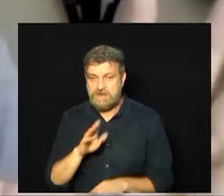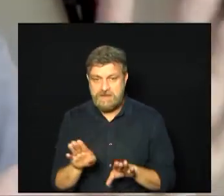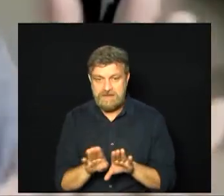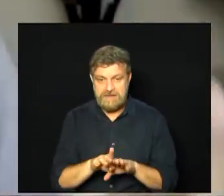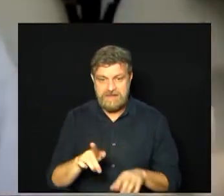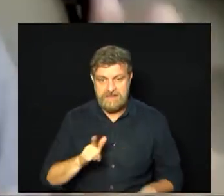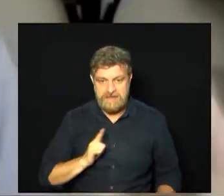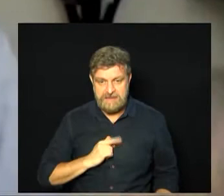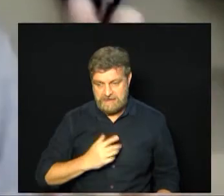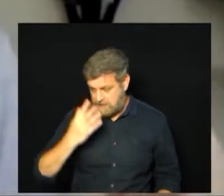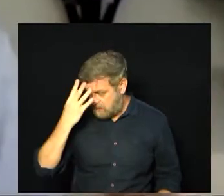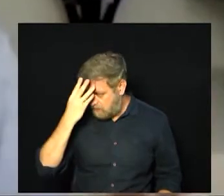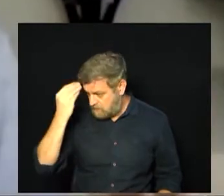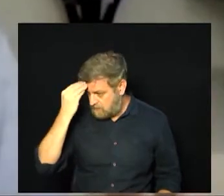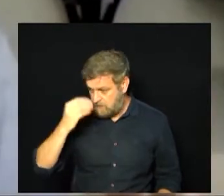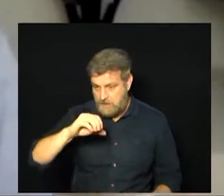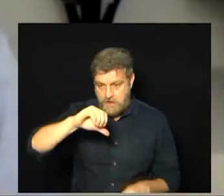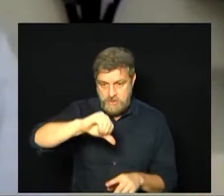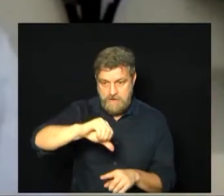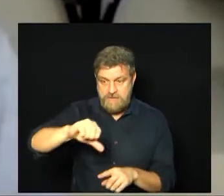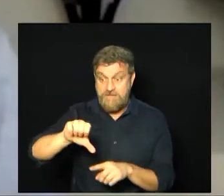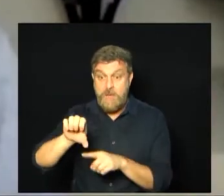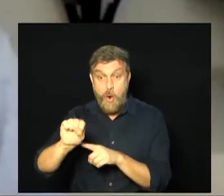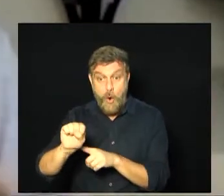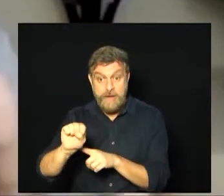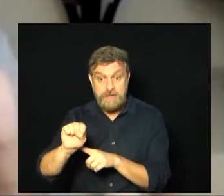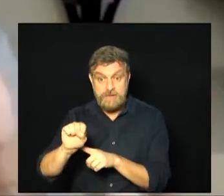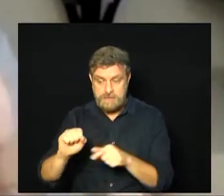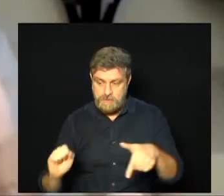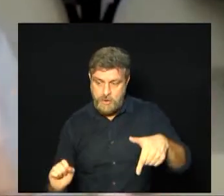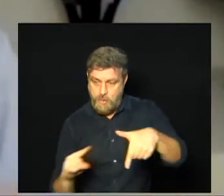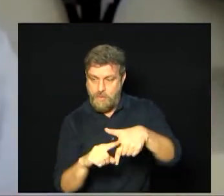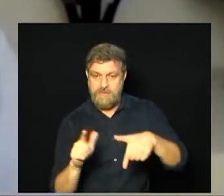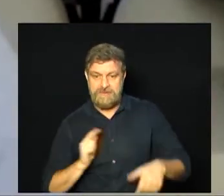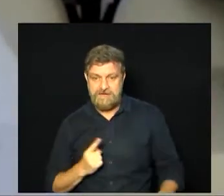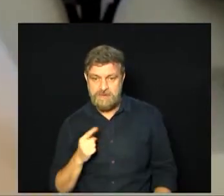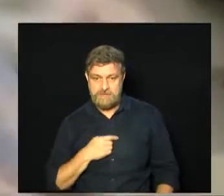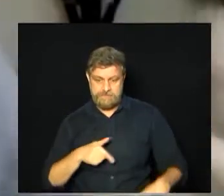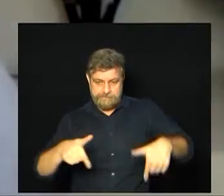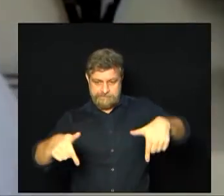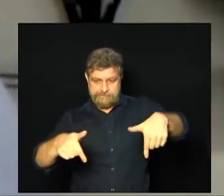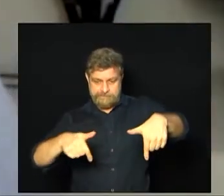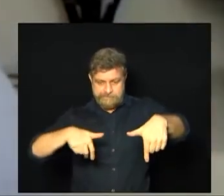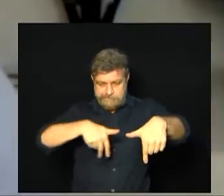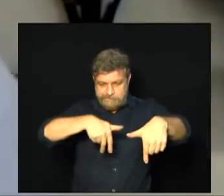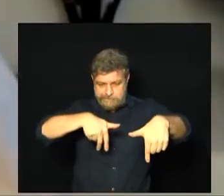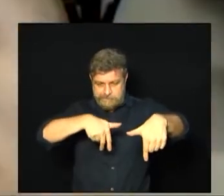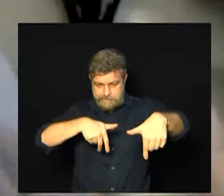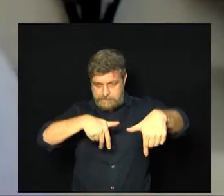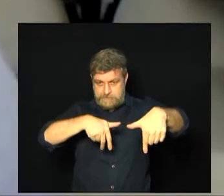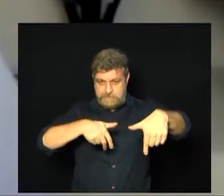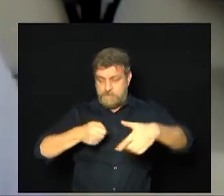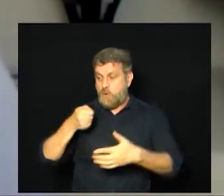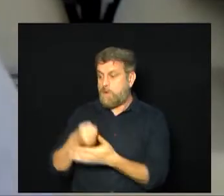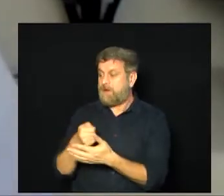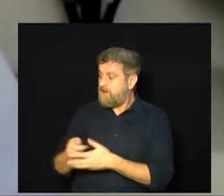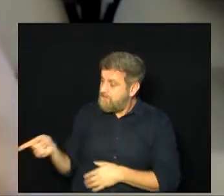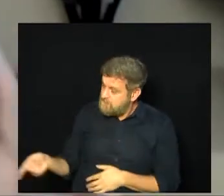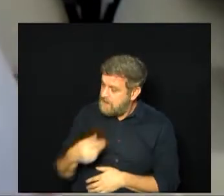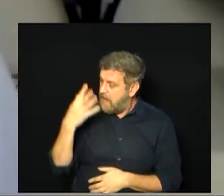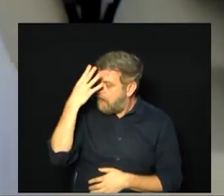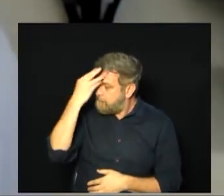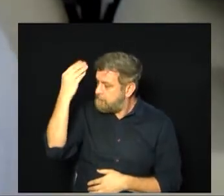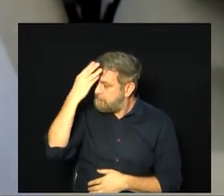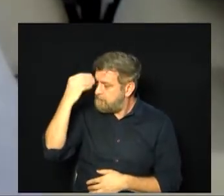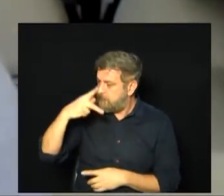Pelé estava com 998 gols. Aí teve um pênalti, a torcida exigiu que o Pelé batesse, ele